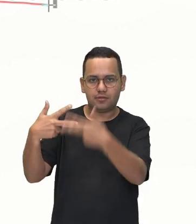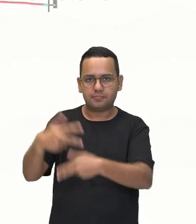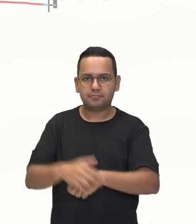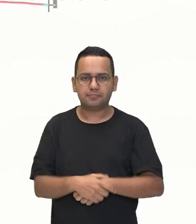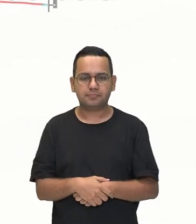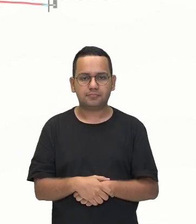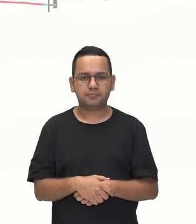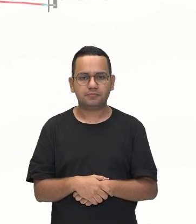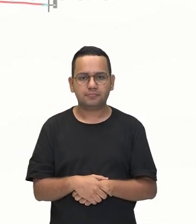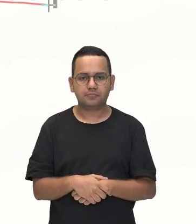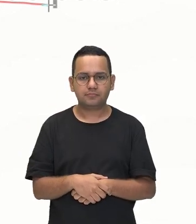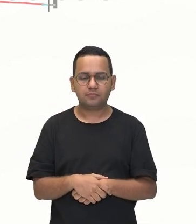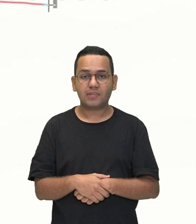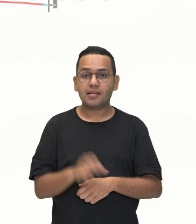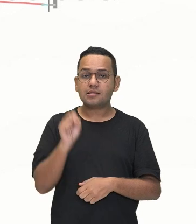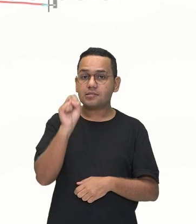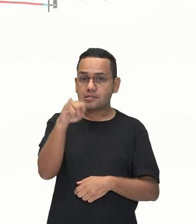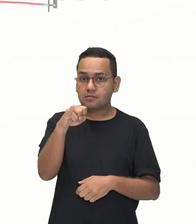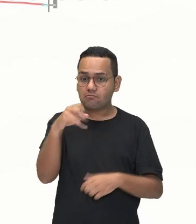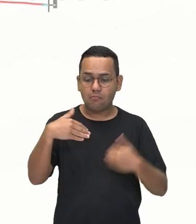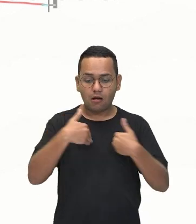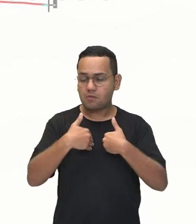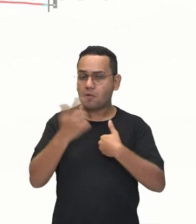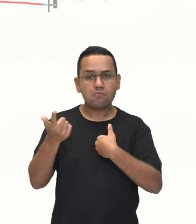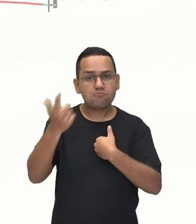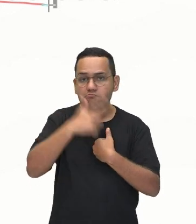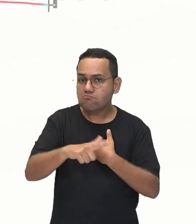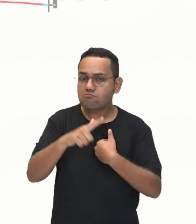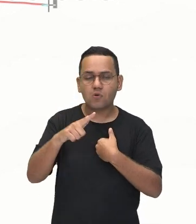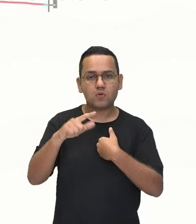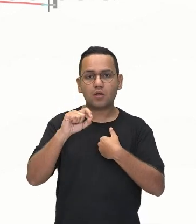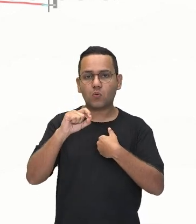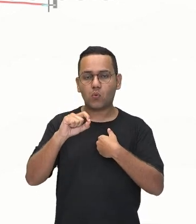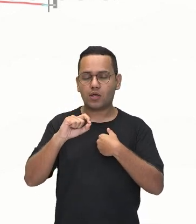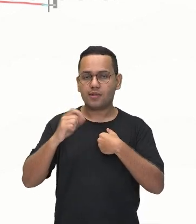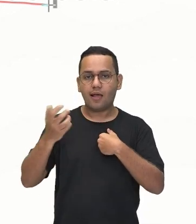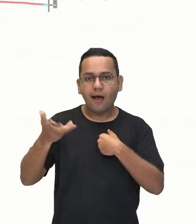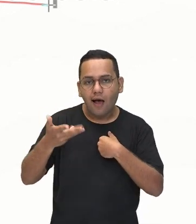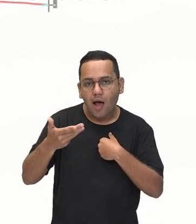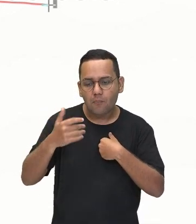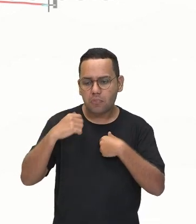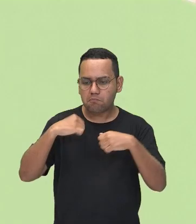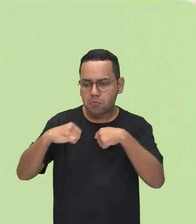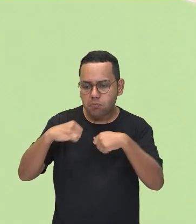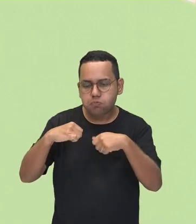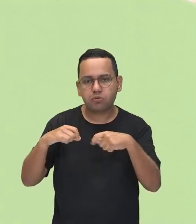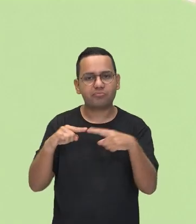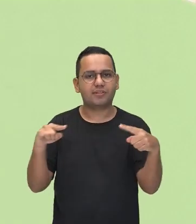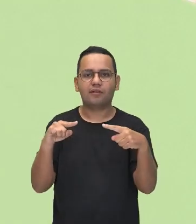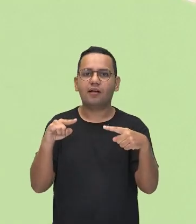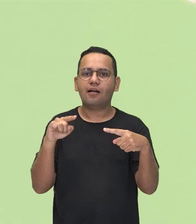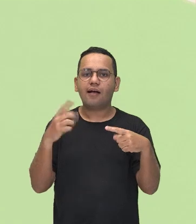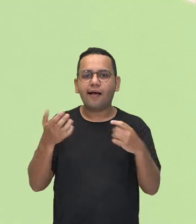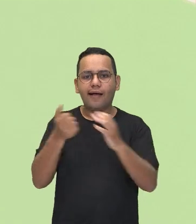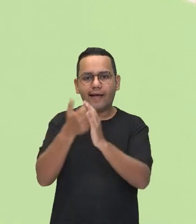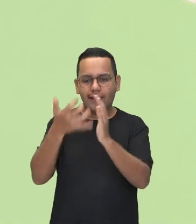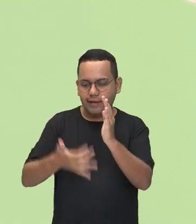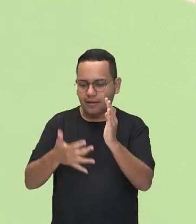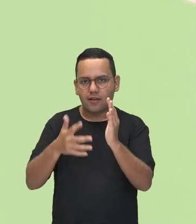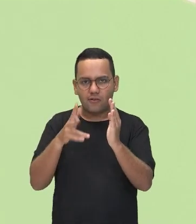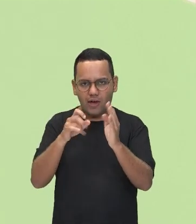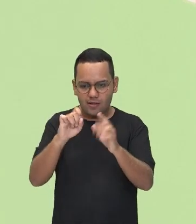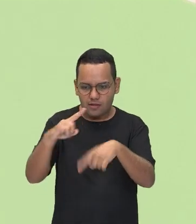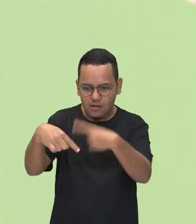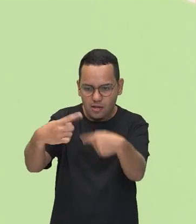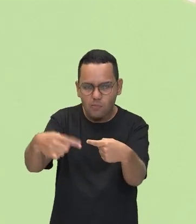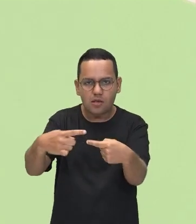tem força para correr, aquela característica dela, então, não vai ser transmitida aos descendentes, porque ela